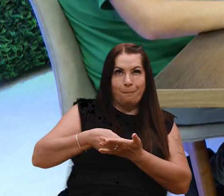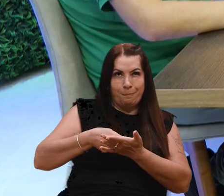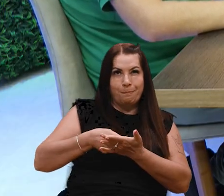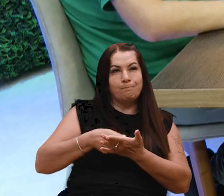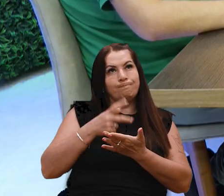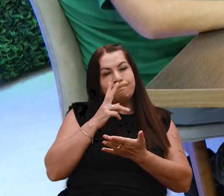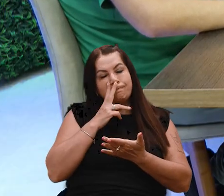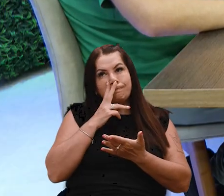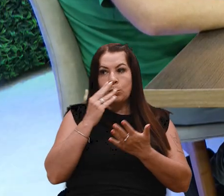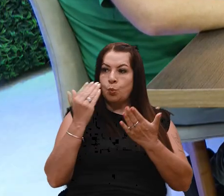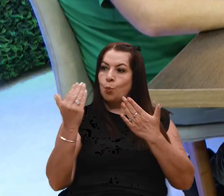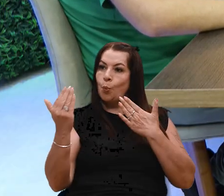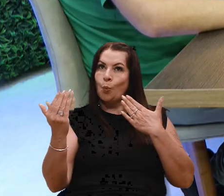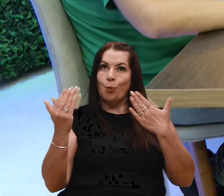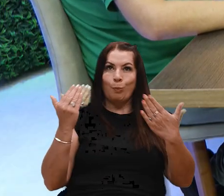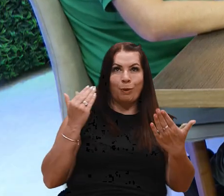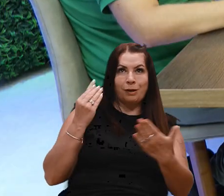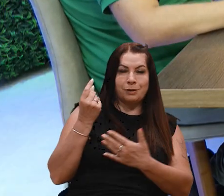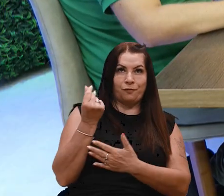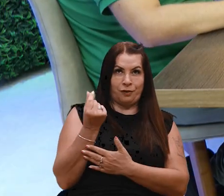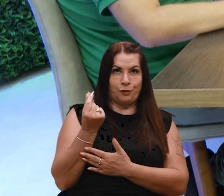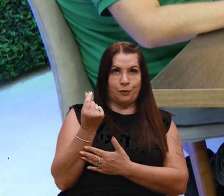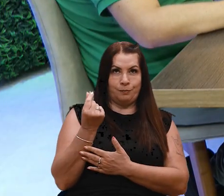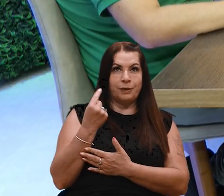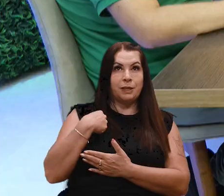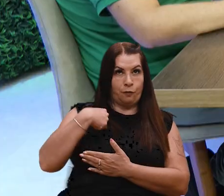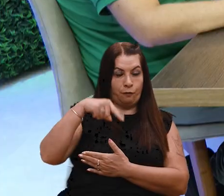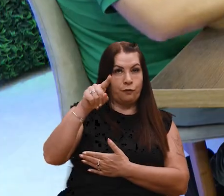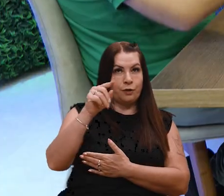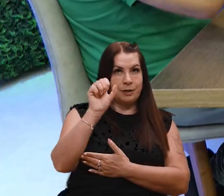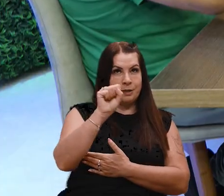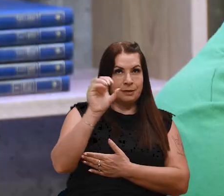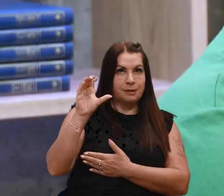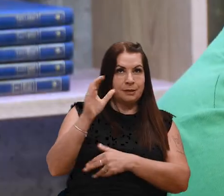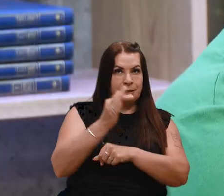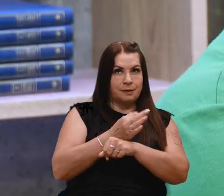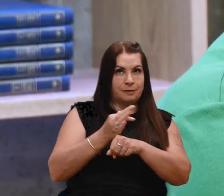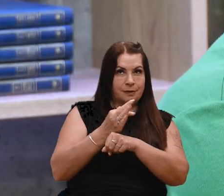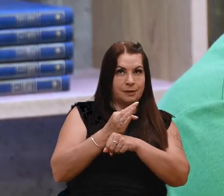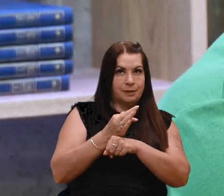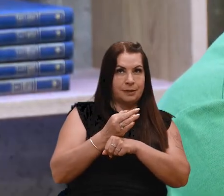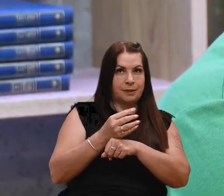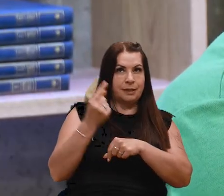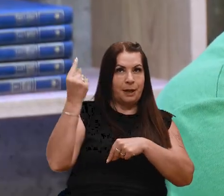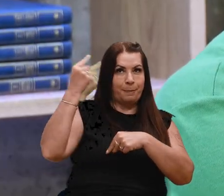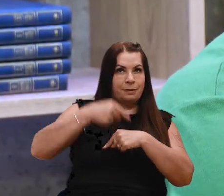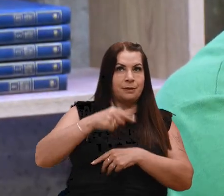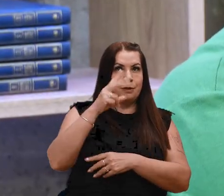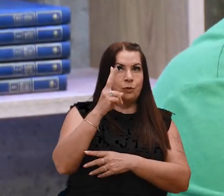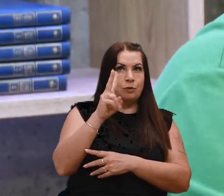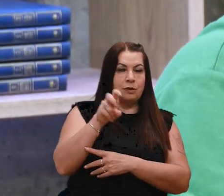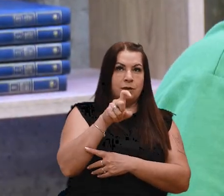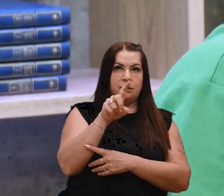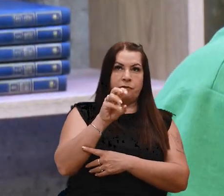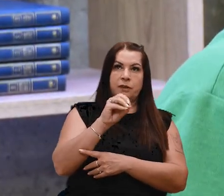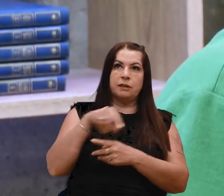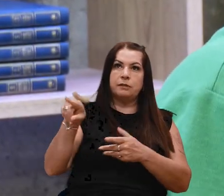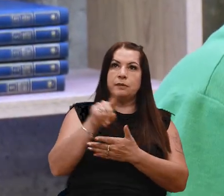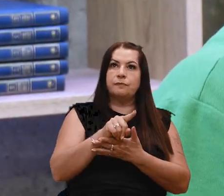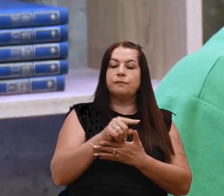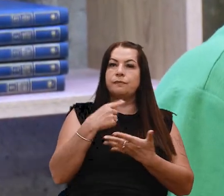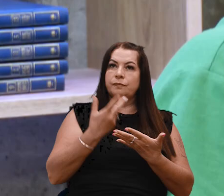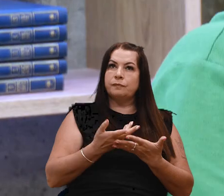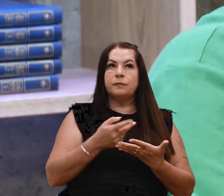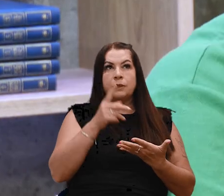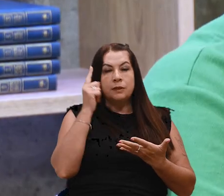uma comparação com a questão de valores. Eu estive em Santa Catarina agora nas férias, lá tem pedágio a R$ 2,50. E a gente vem aqui para a Serra, a